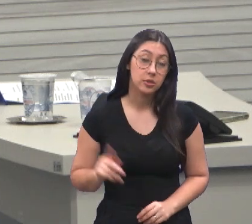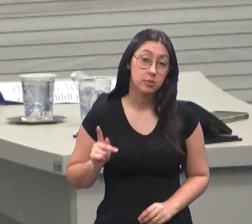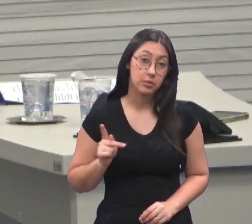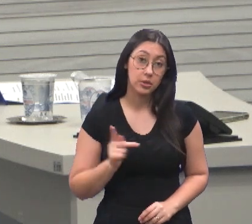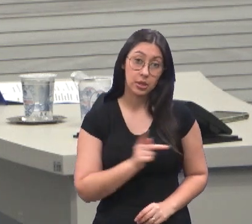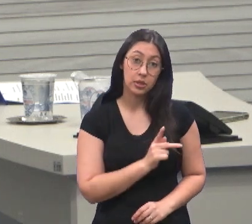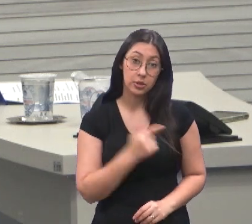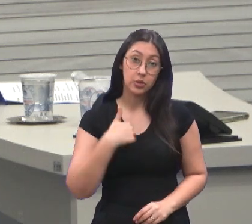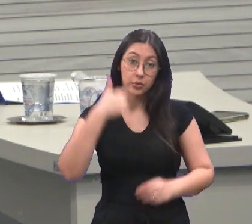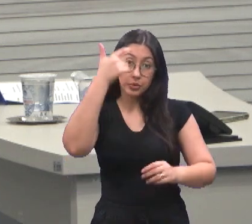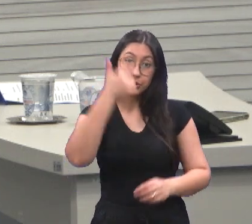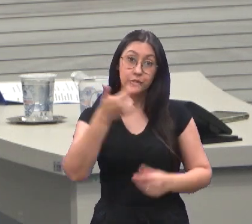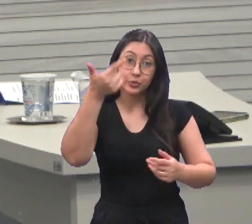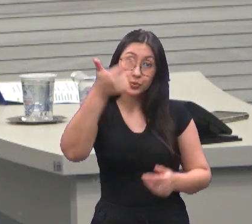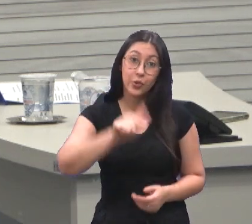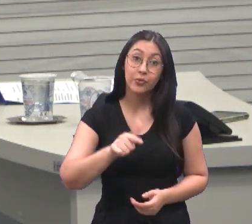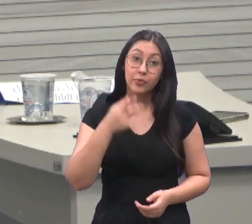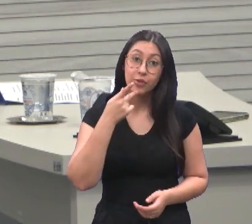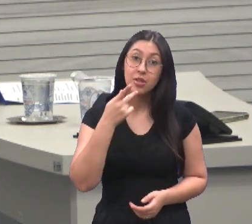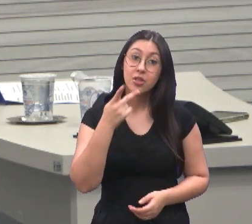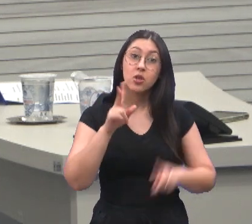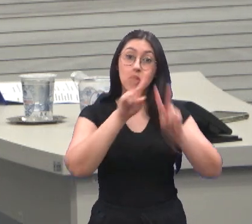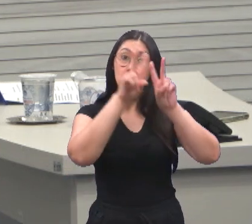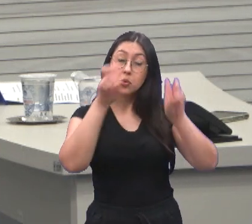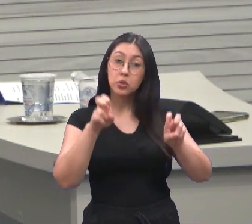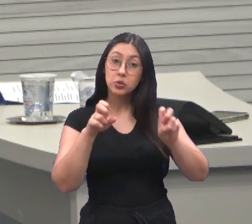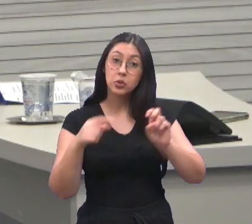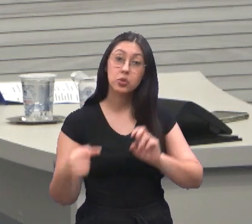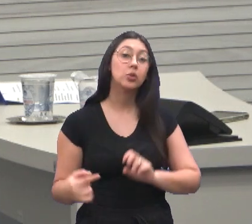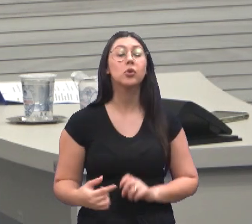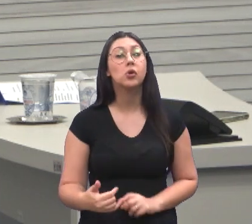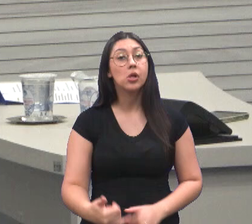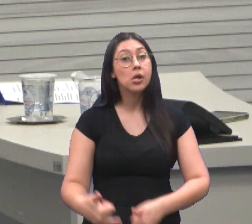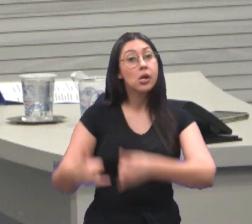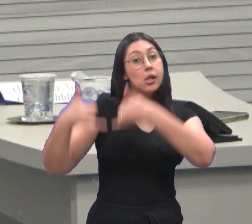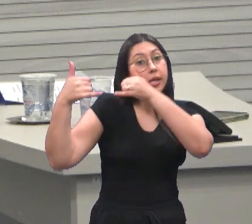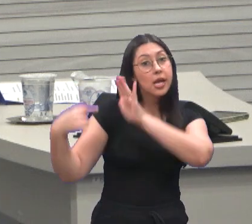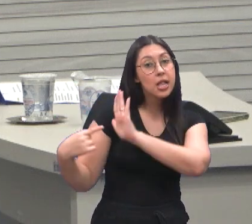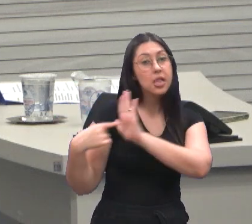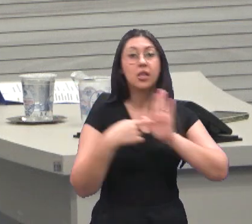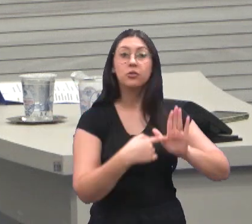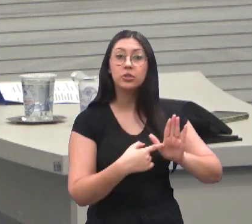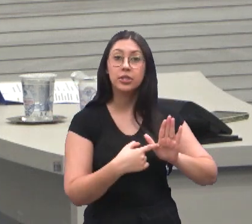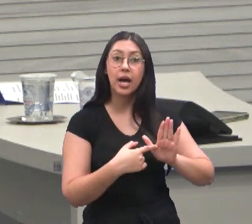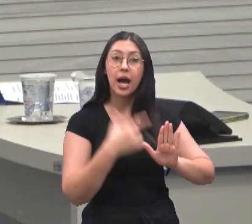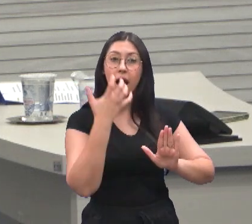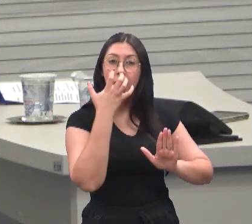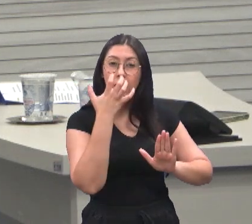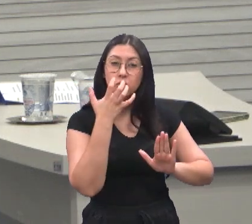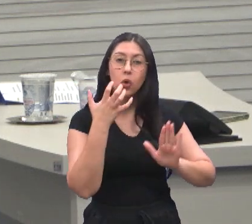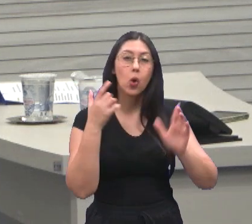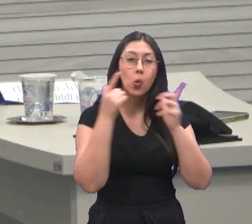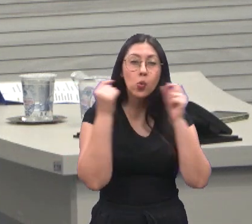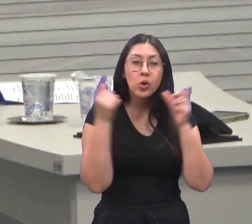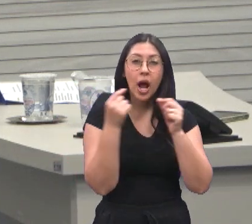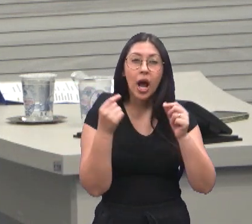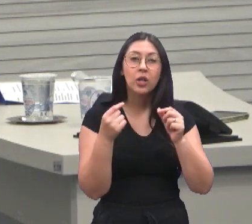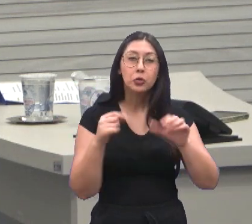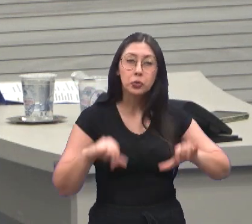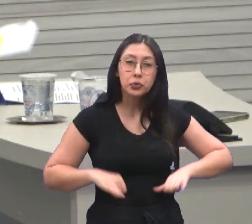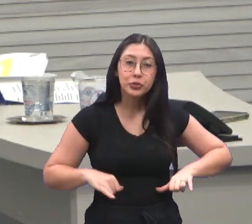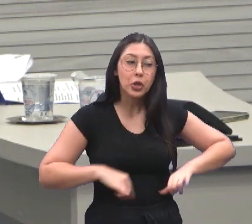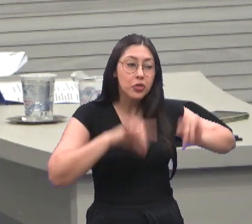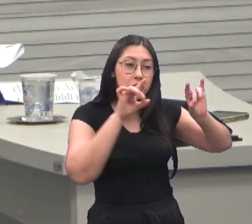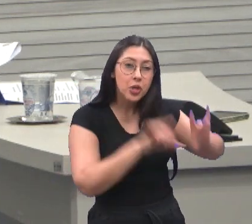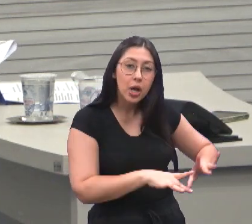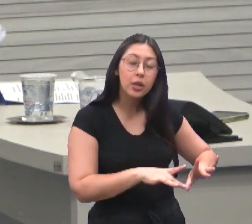né? É um projeto que institui o serviço Disque Denúncia de maus tratos e abandono de animais em São José dos Campos. A gente sabe que São José dos Campos